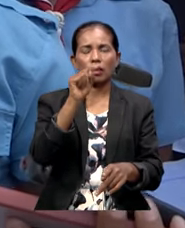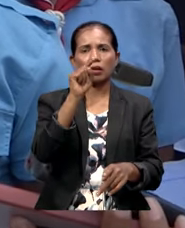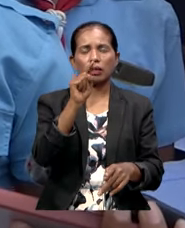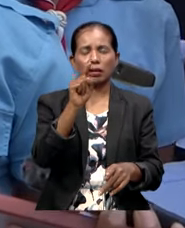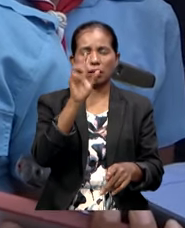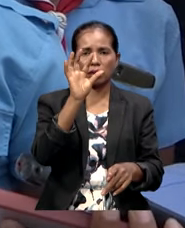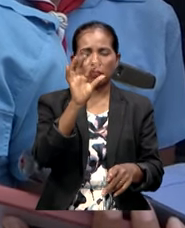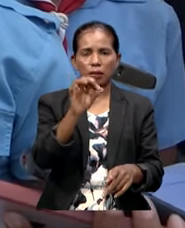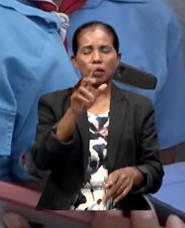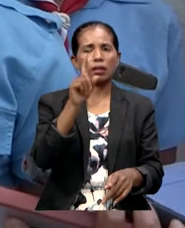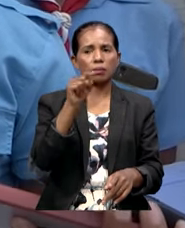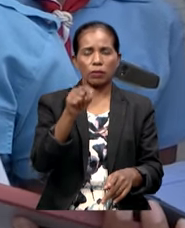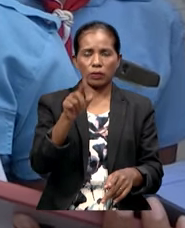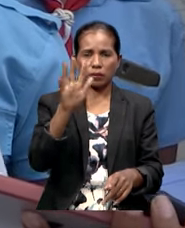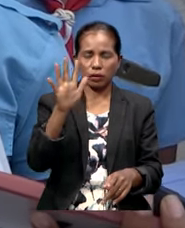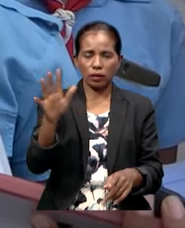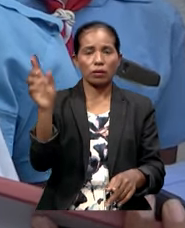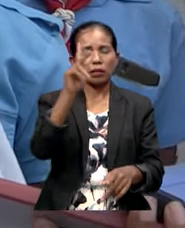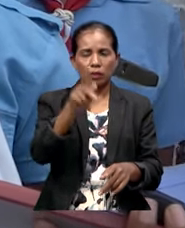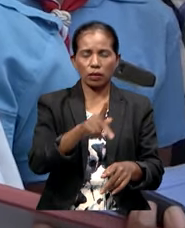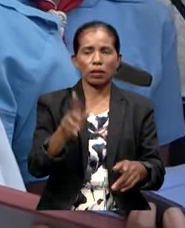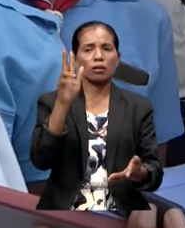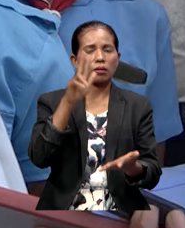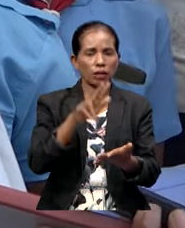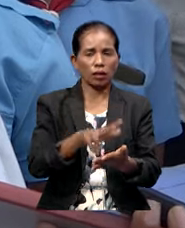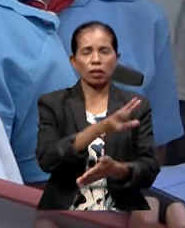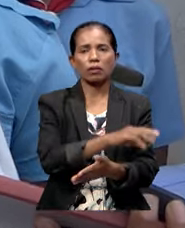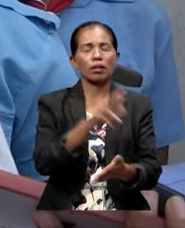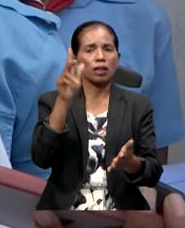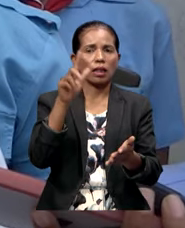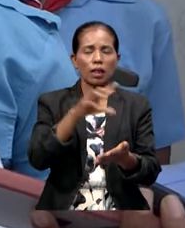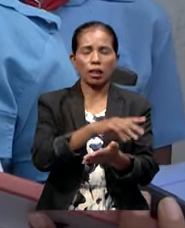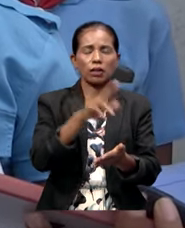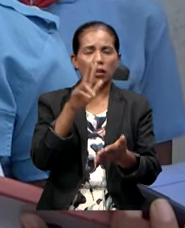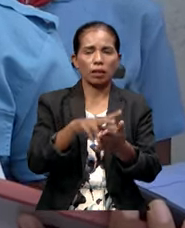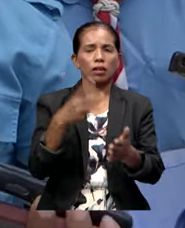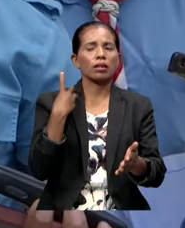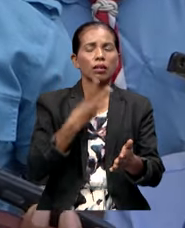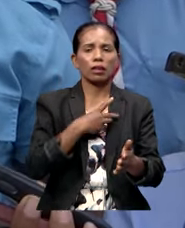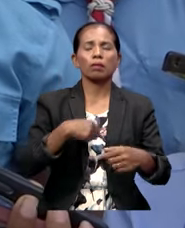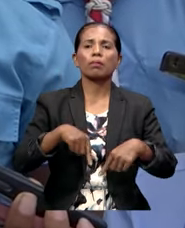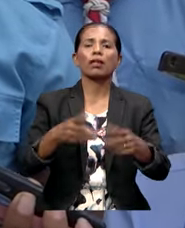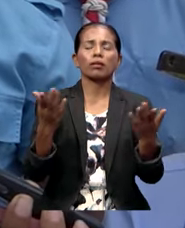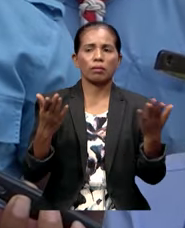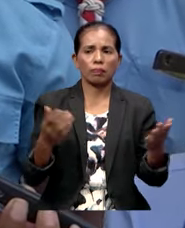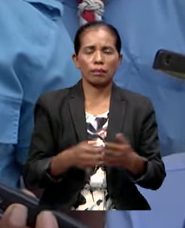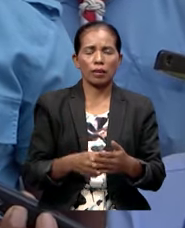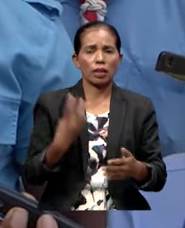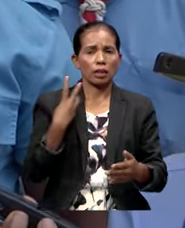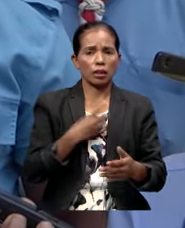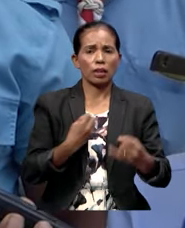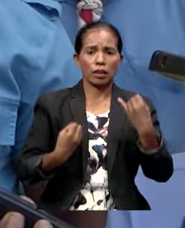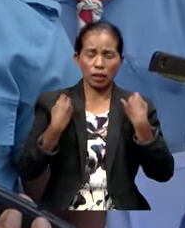96.5% católico ne atu legaliza prostituição ne itat valosa ne be pura identidade timornian